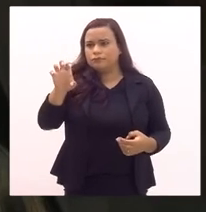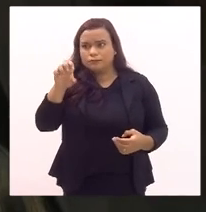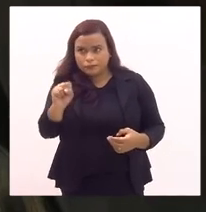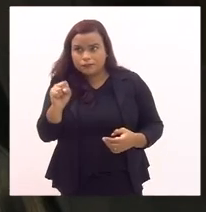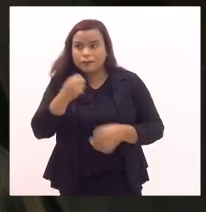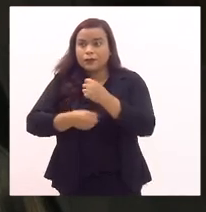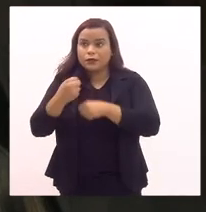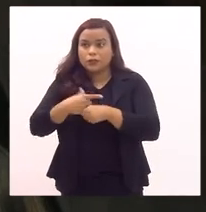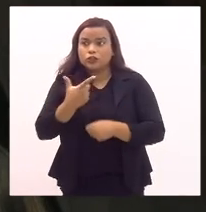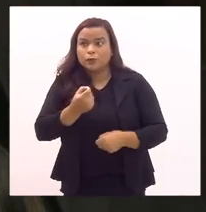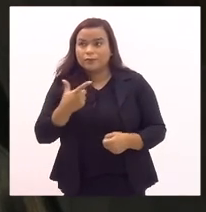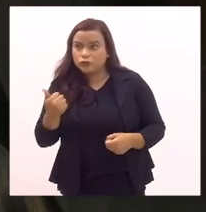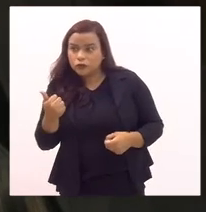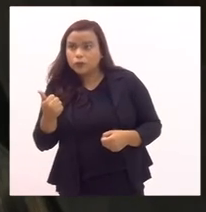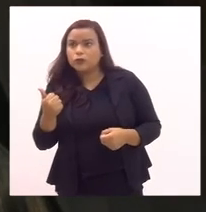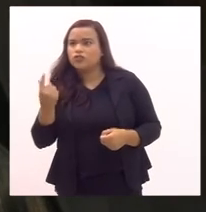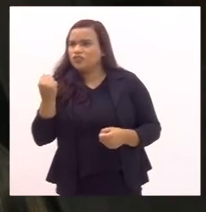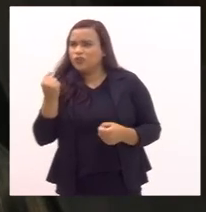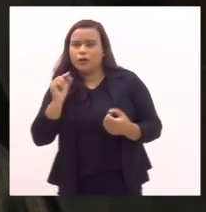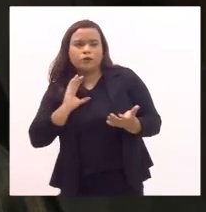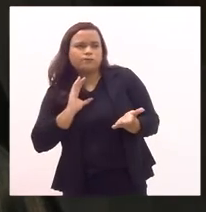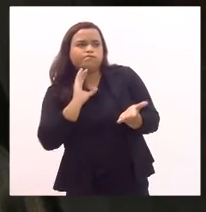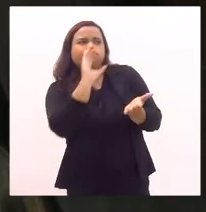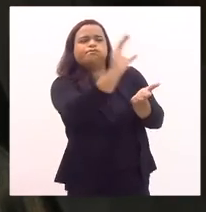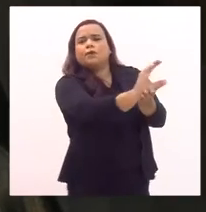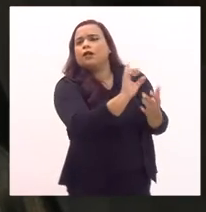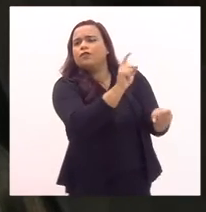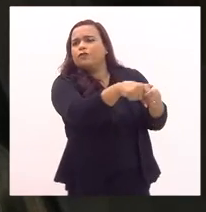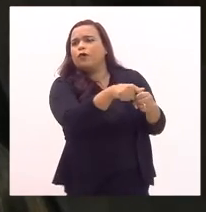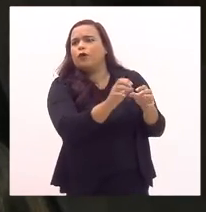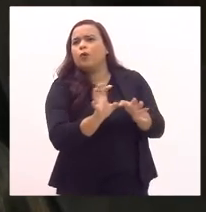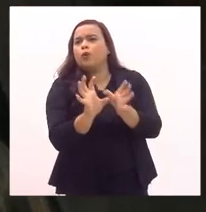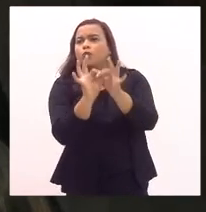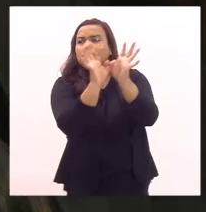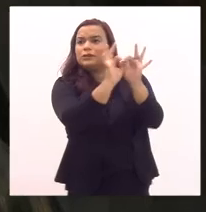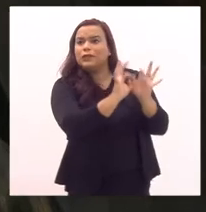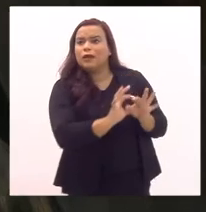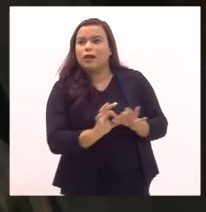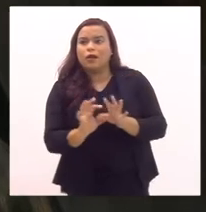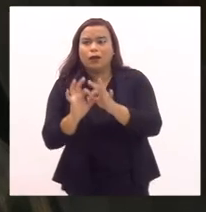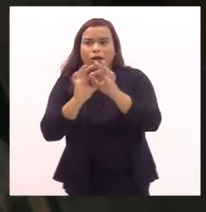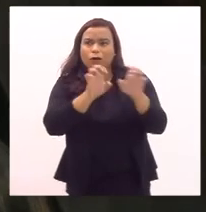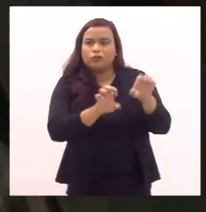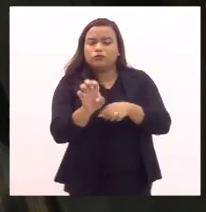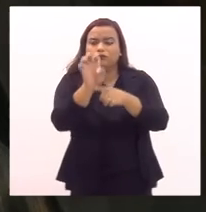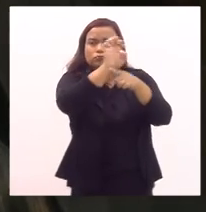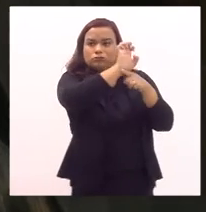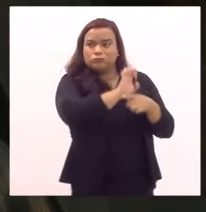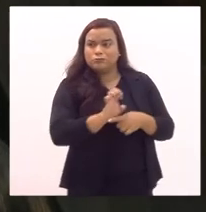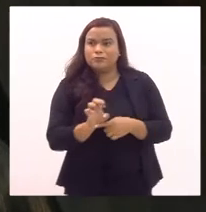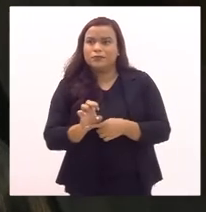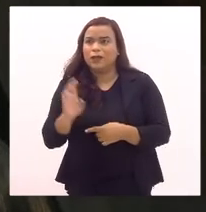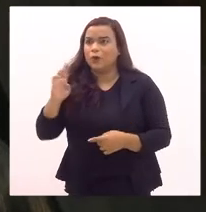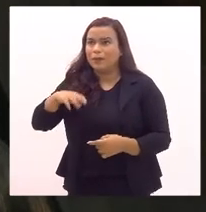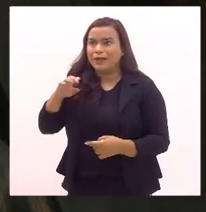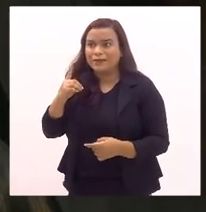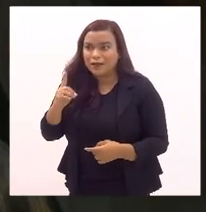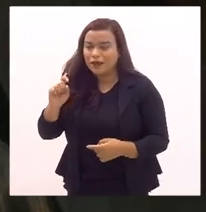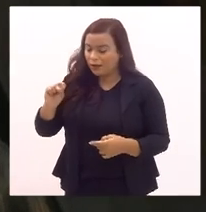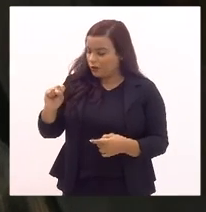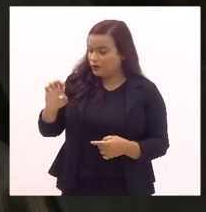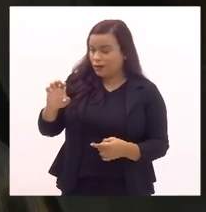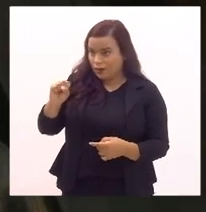devolveu derreter o colonião obedece colaborou para o superávit primário vender essa banco de desenvolvimento